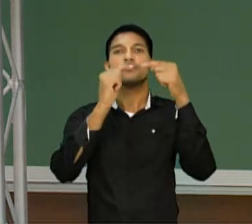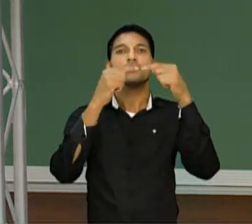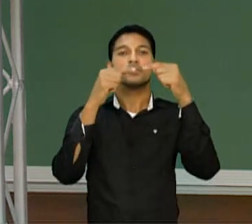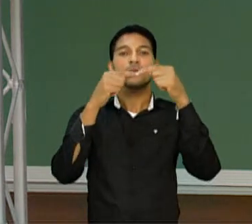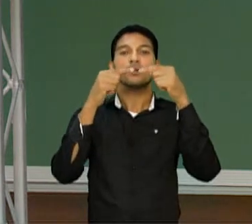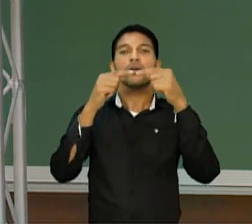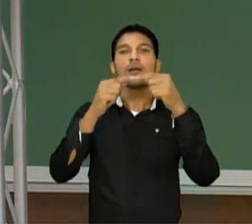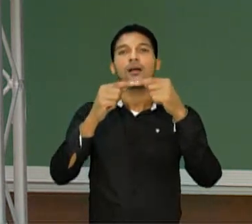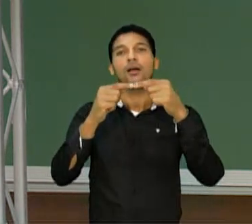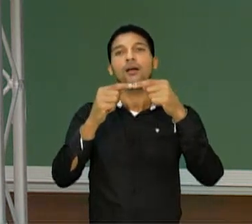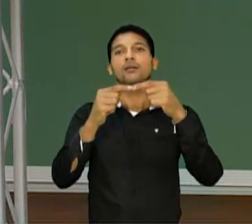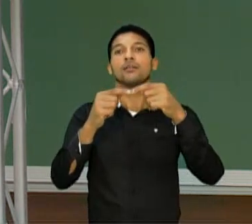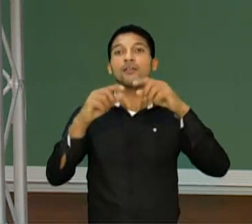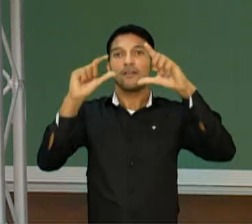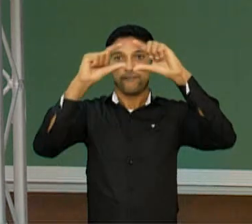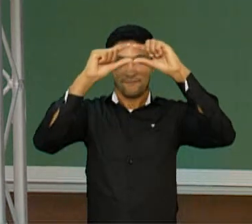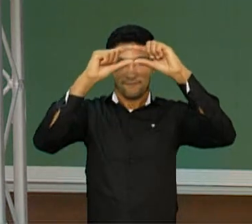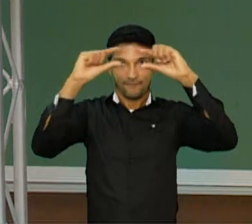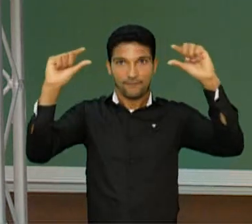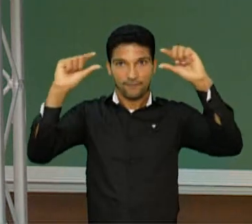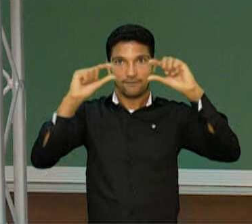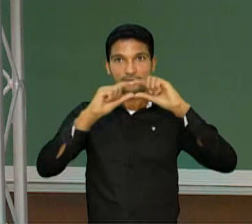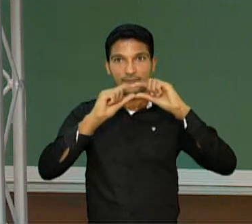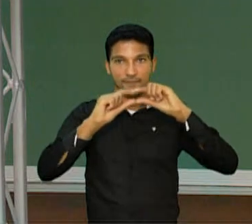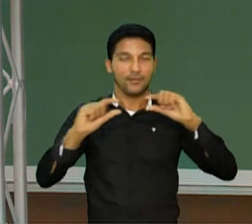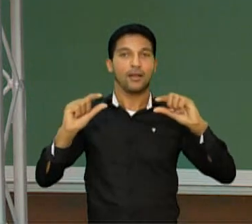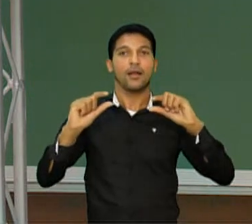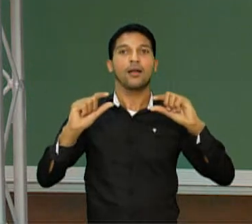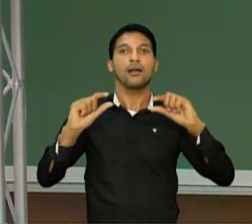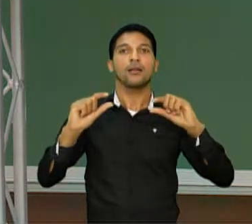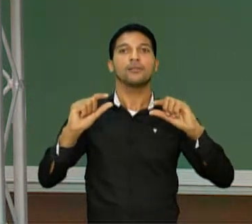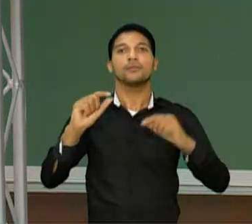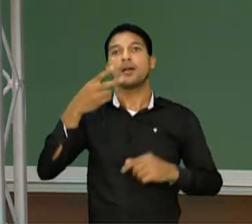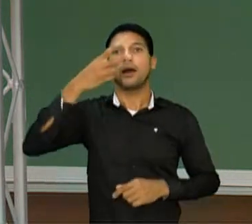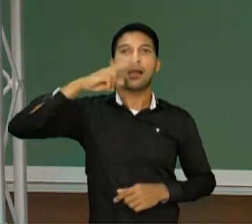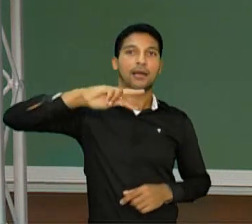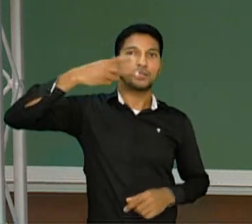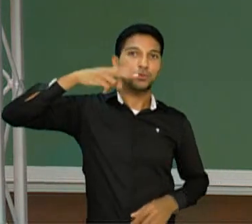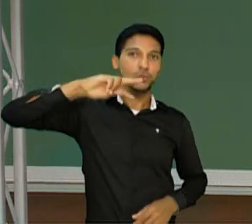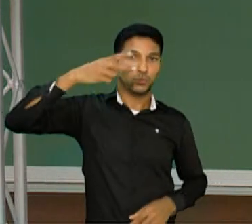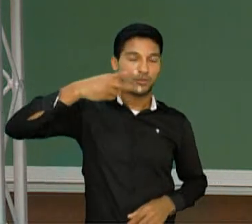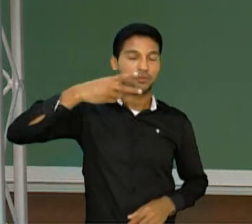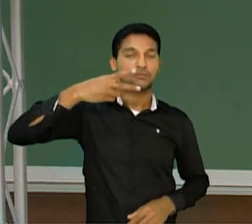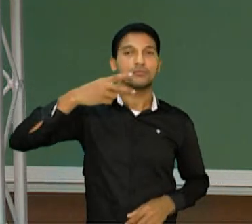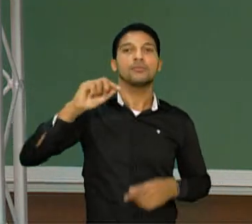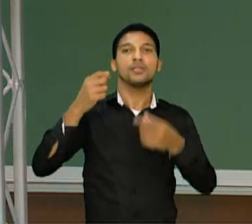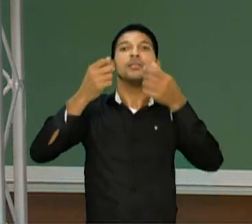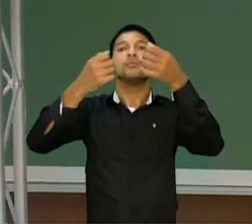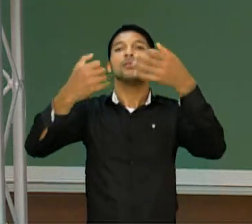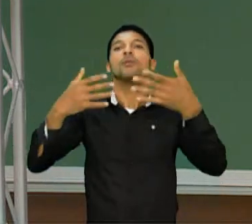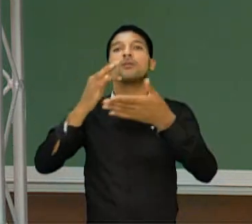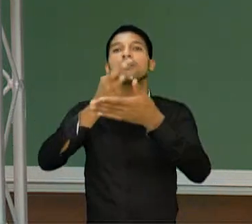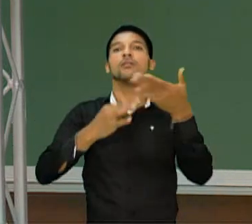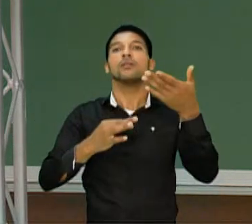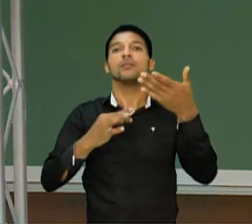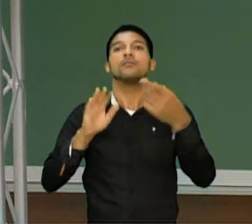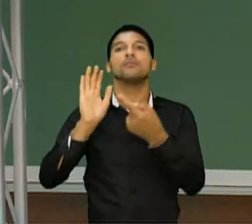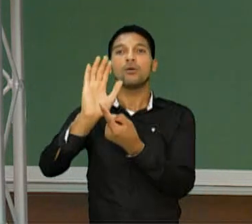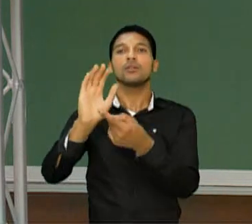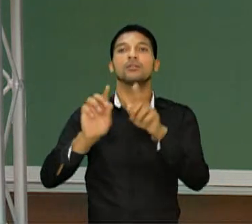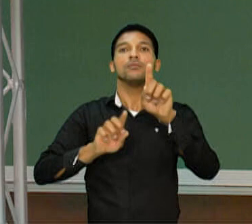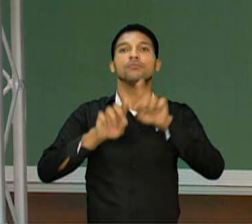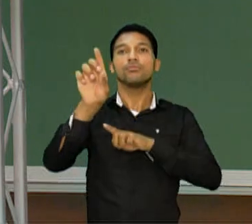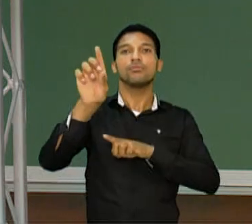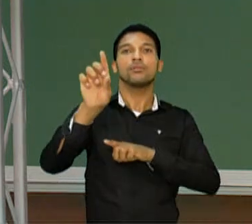elas falam literalmente sobre a situação da vantagem na energia nuclear dentro do esquema de produtividade,